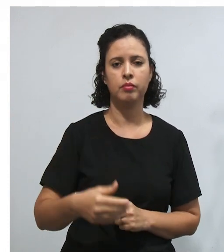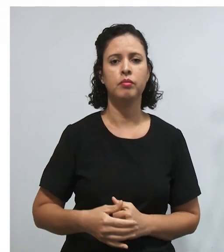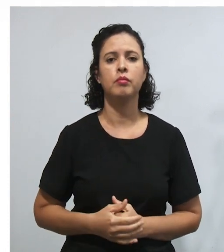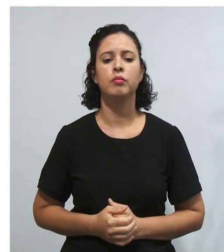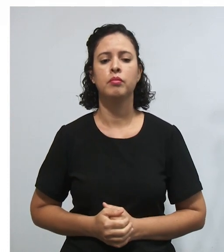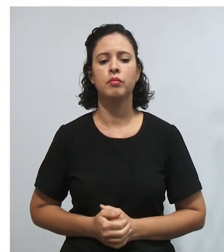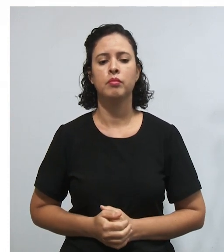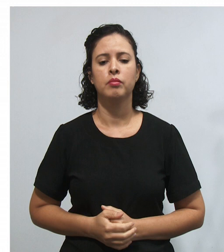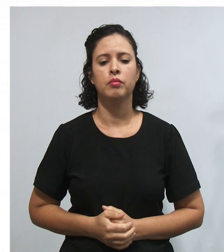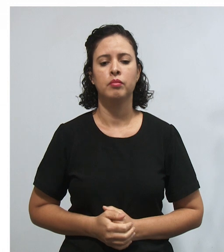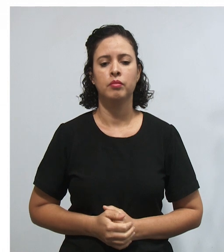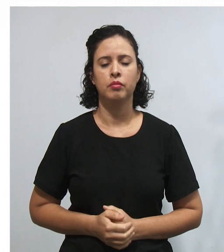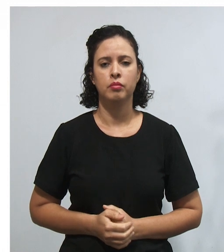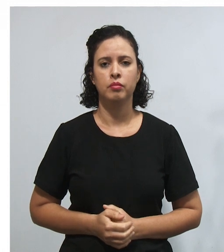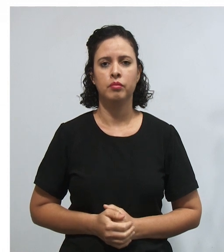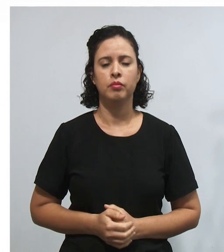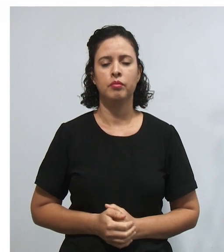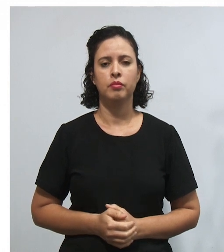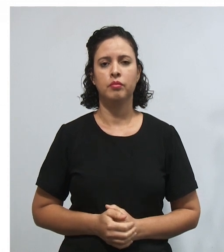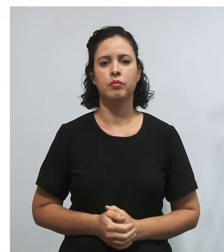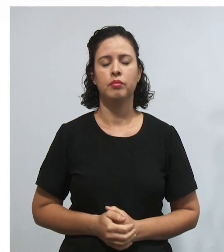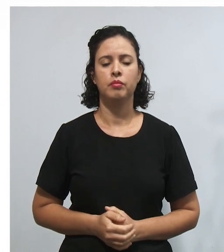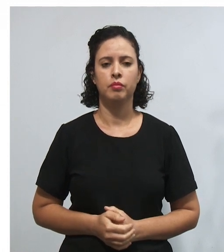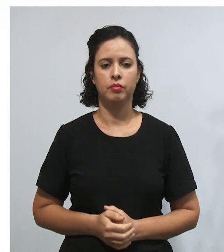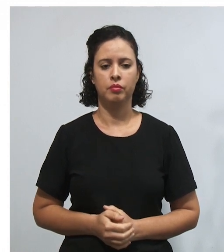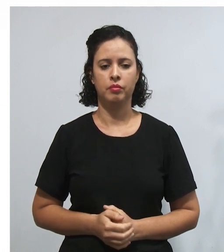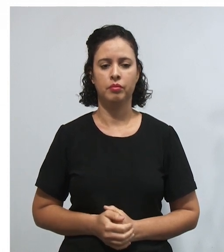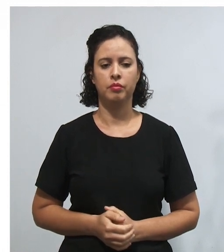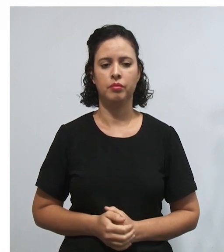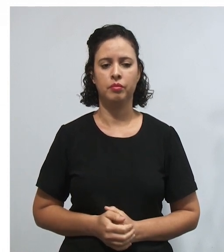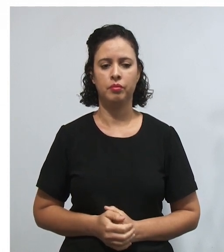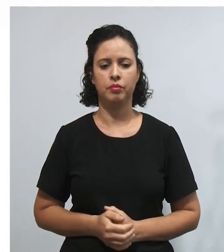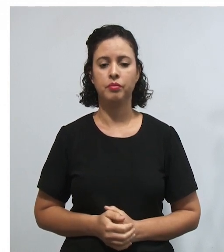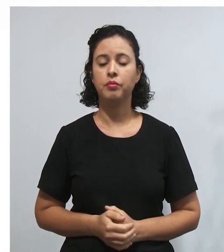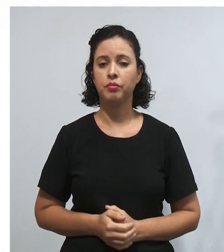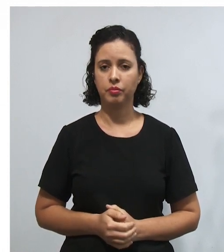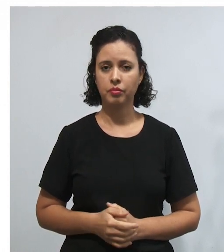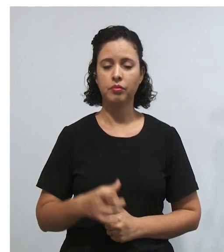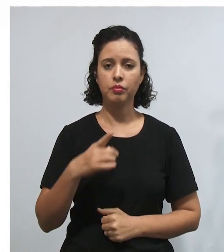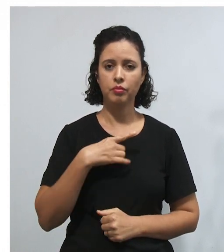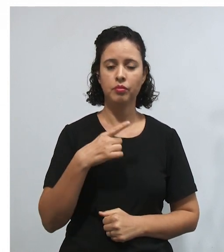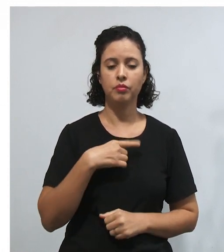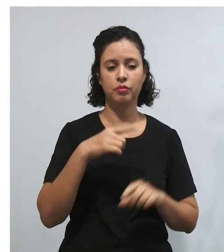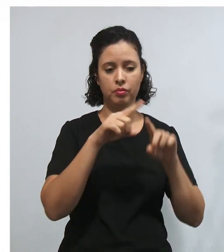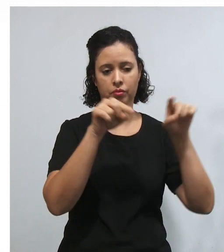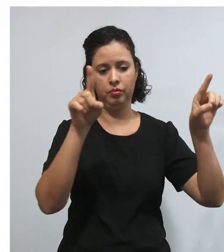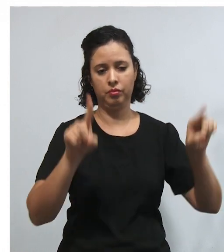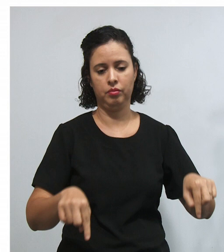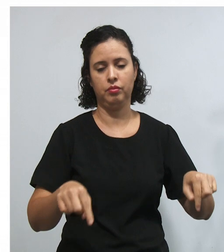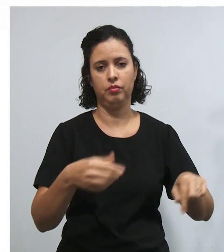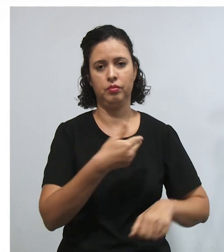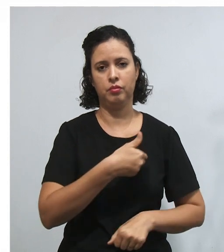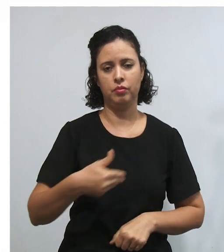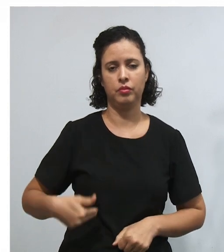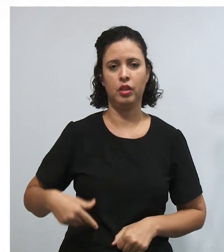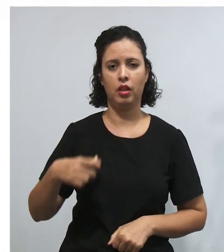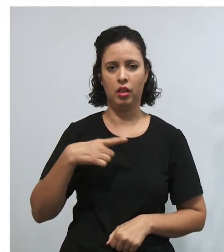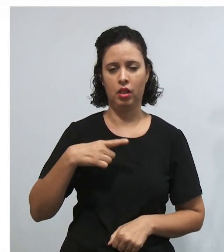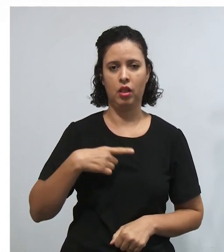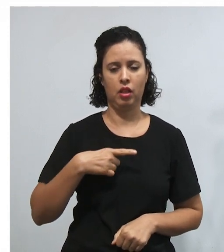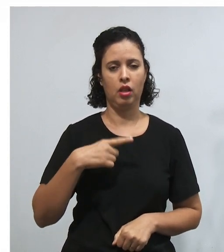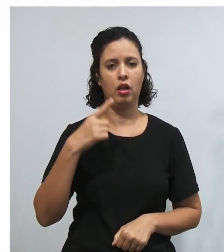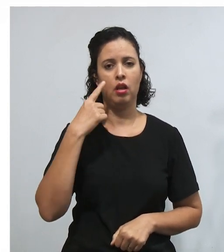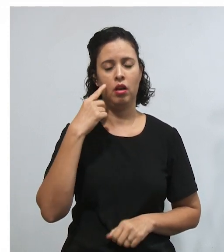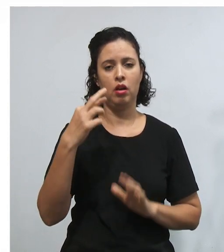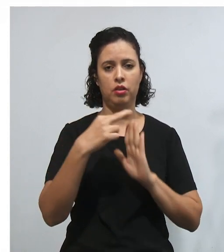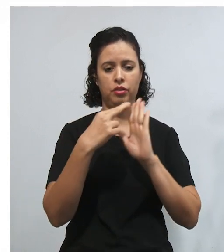continuar? Tá certo, então vamos continuar, tá? Olha só, ainda falando dos servidores públicos aqui, vamos entrar no regime